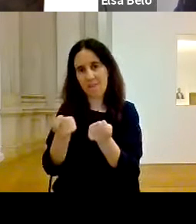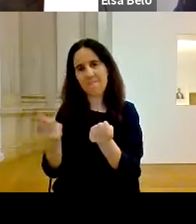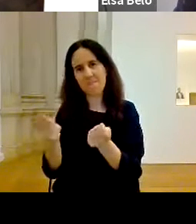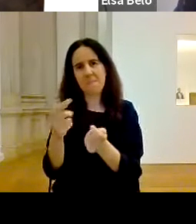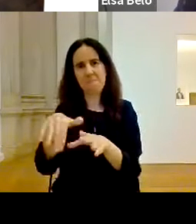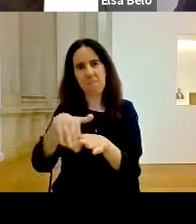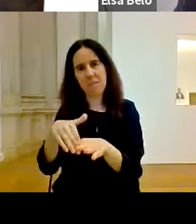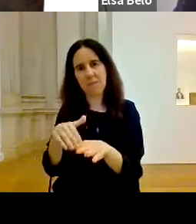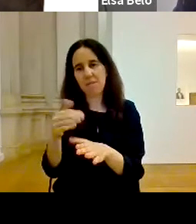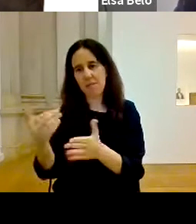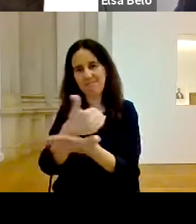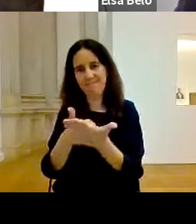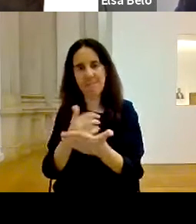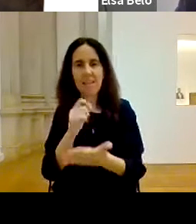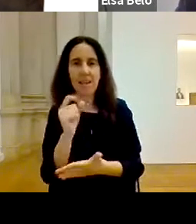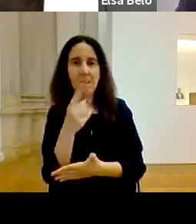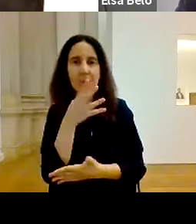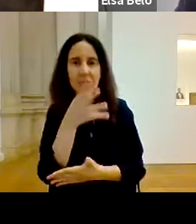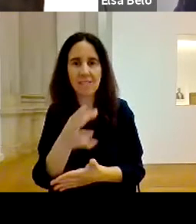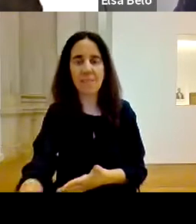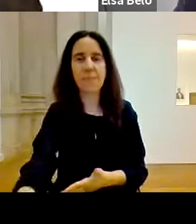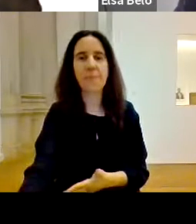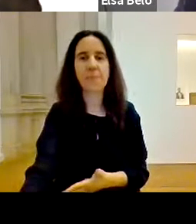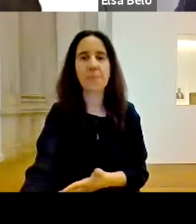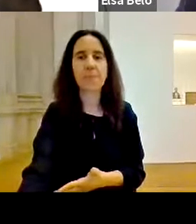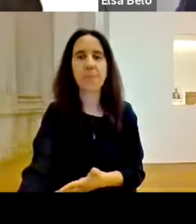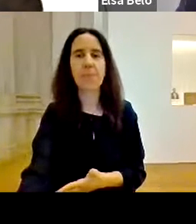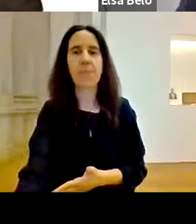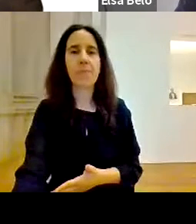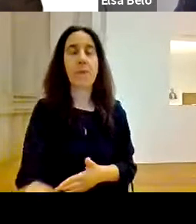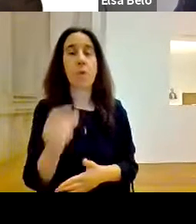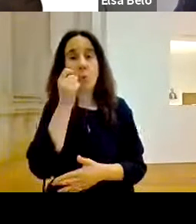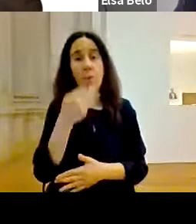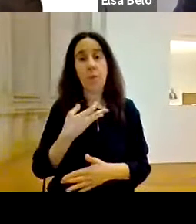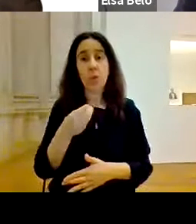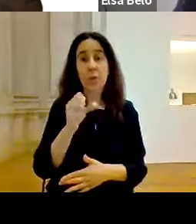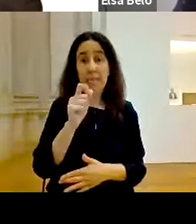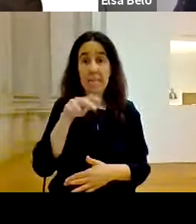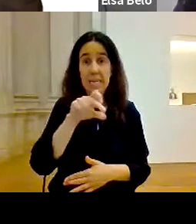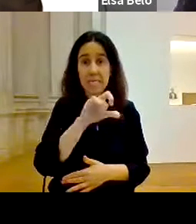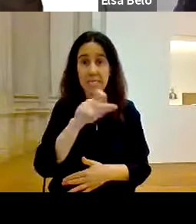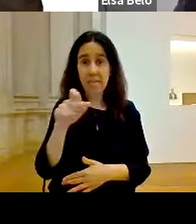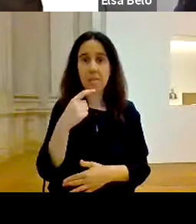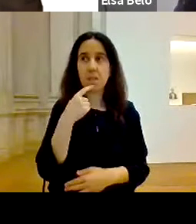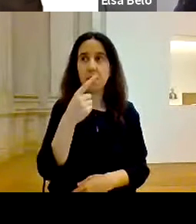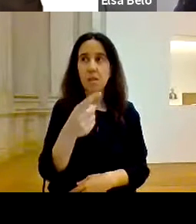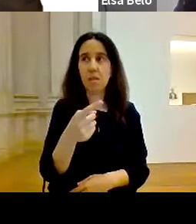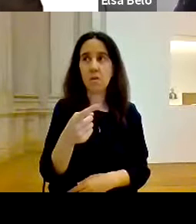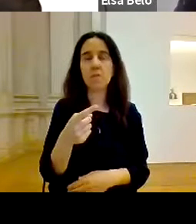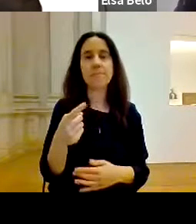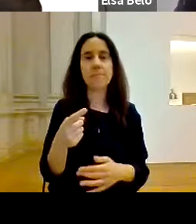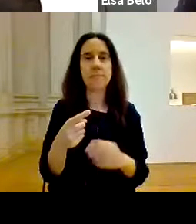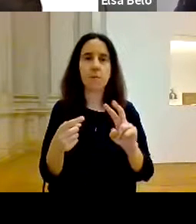participantes. Muito rapidamente, posso começar pelo Pedro Engrácia. 2 boas práticas